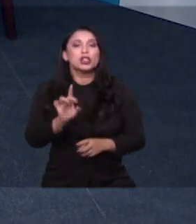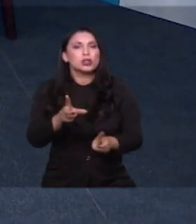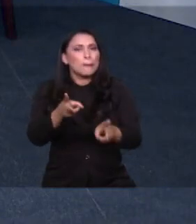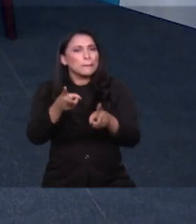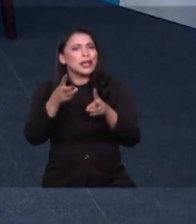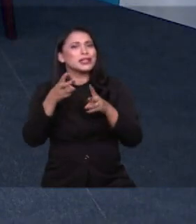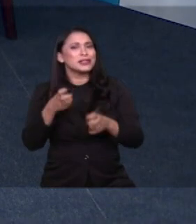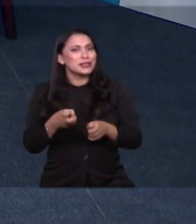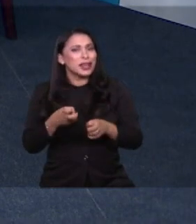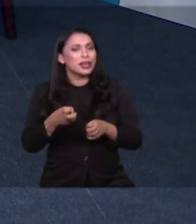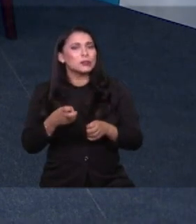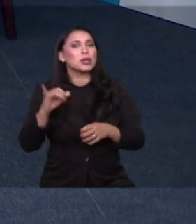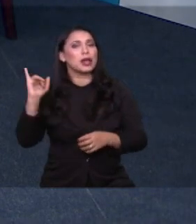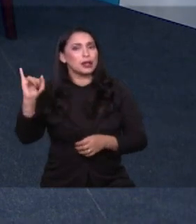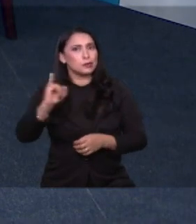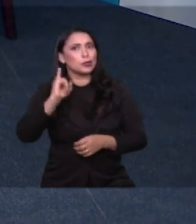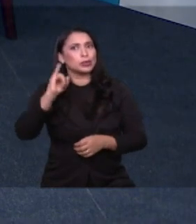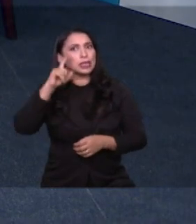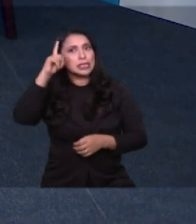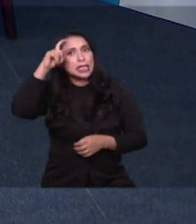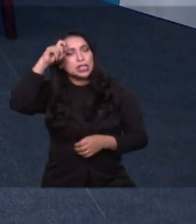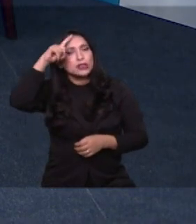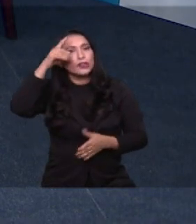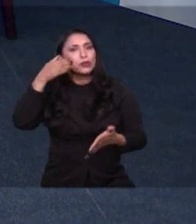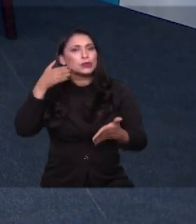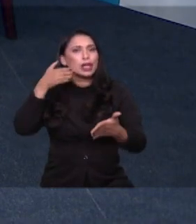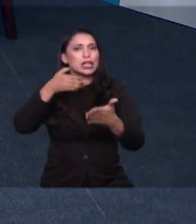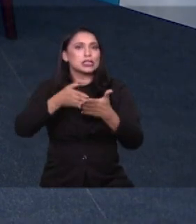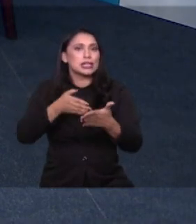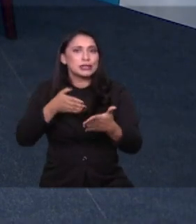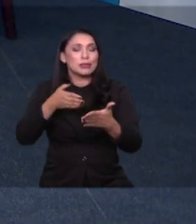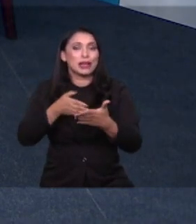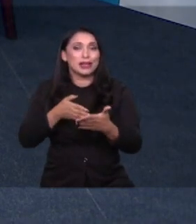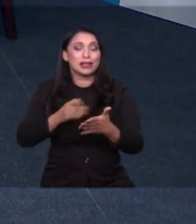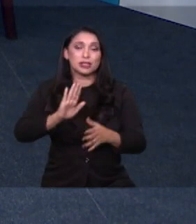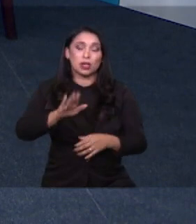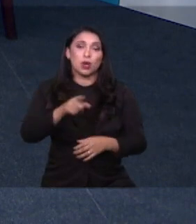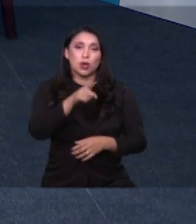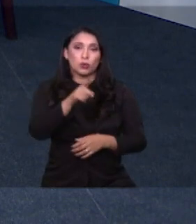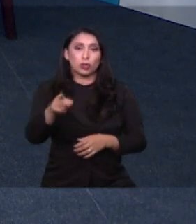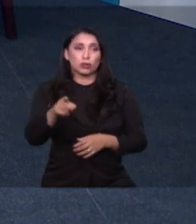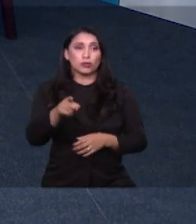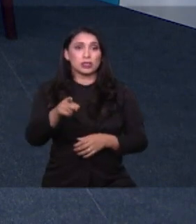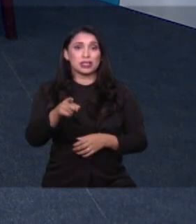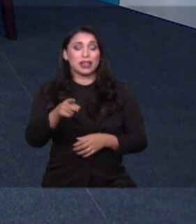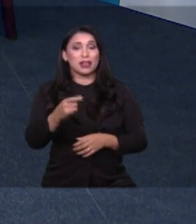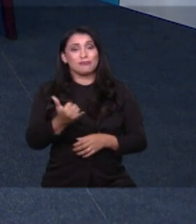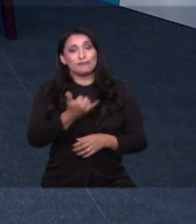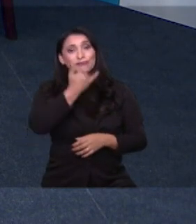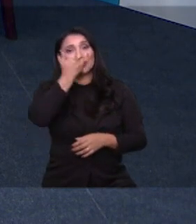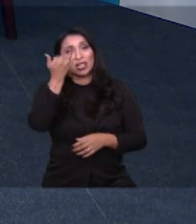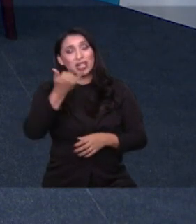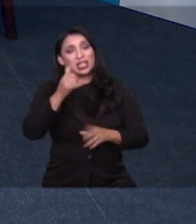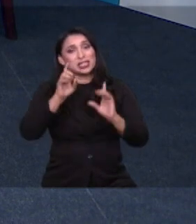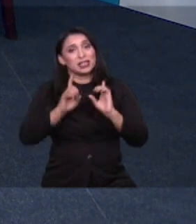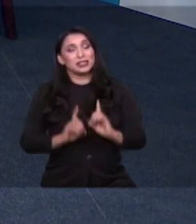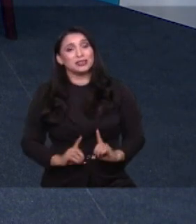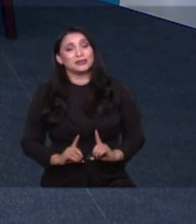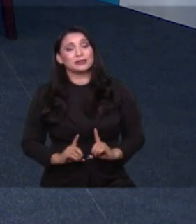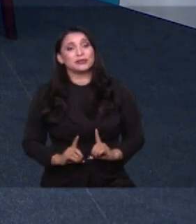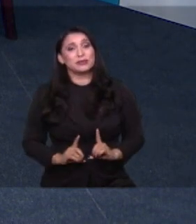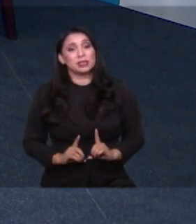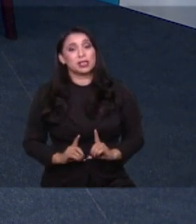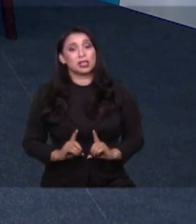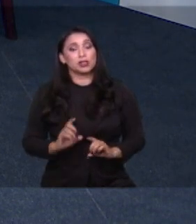essa necessidade, essas dificuldades, essas barreiras, quando você se torna uma pessoa com deficiência ou se